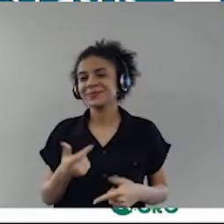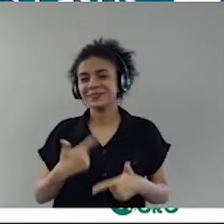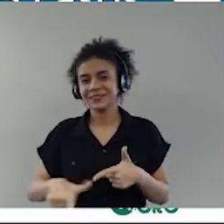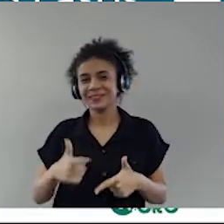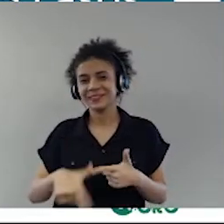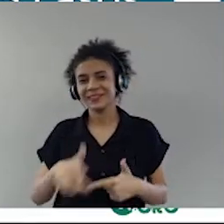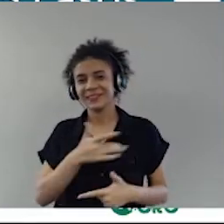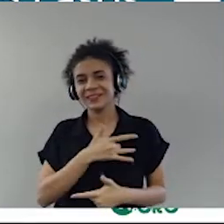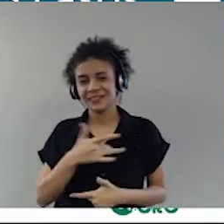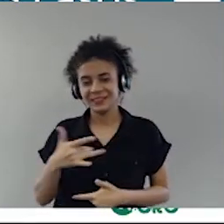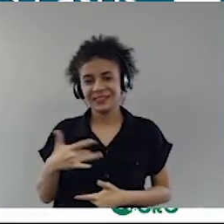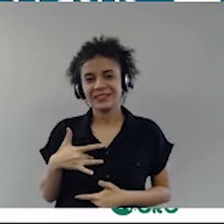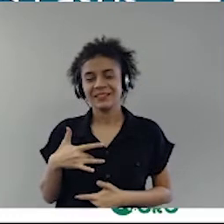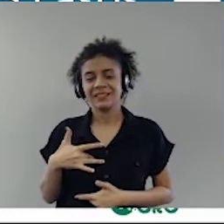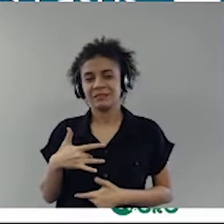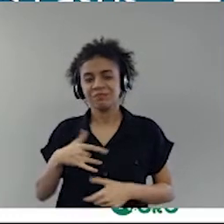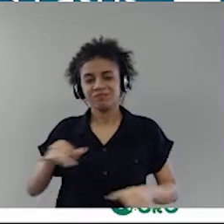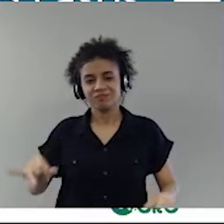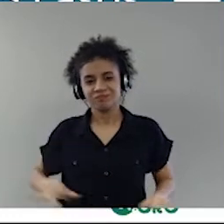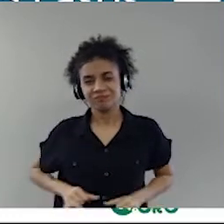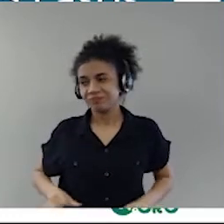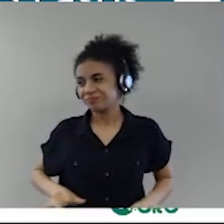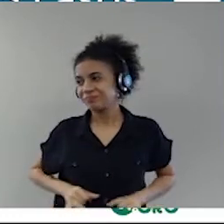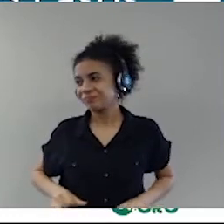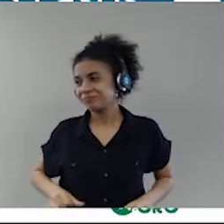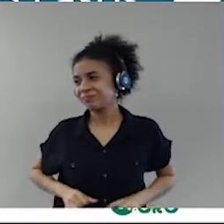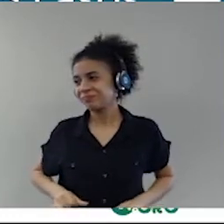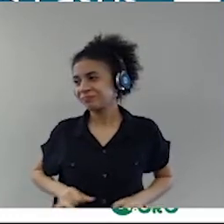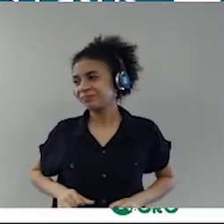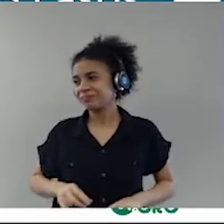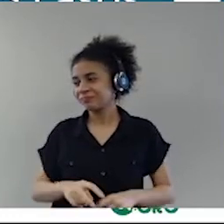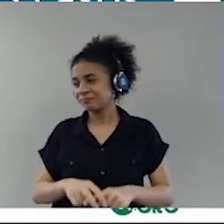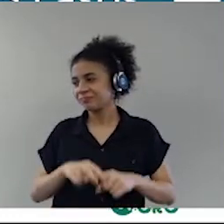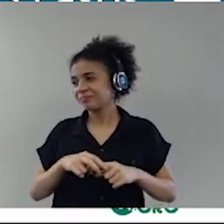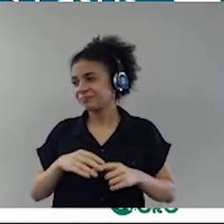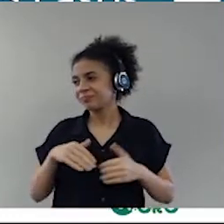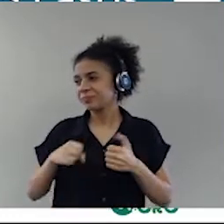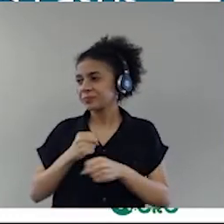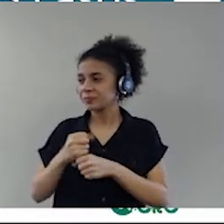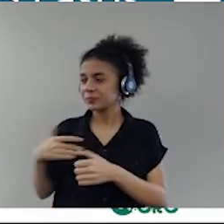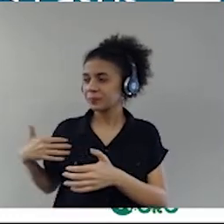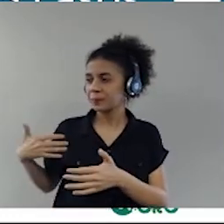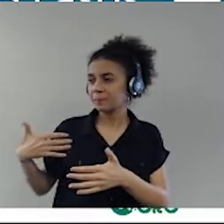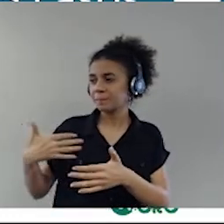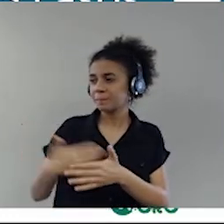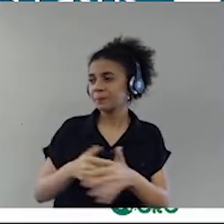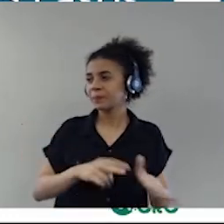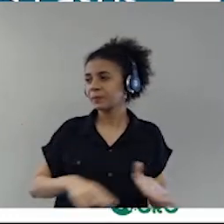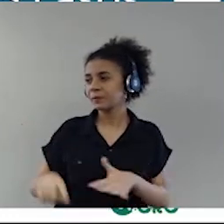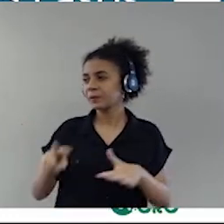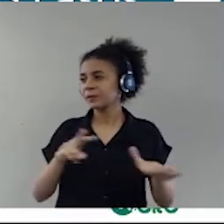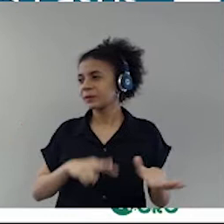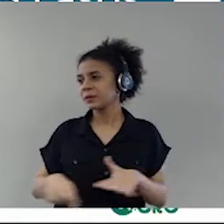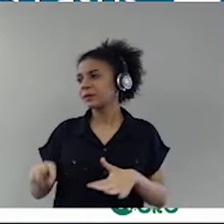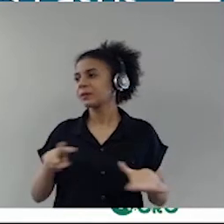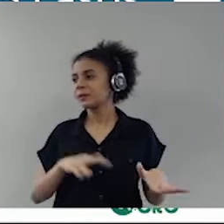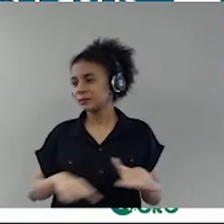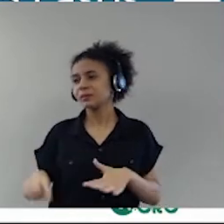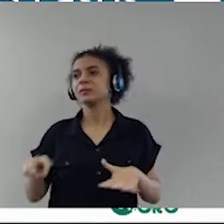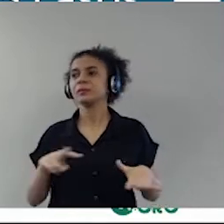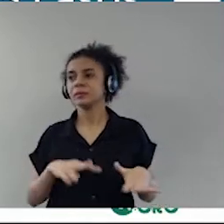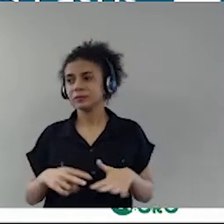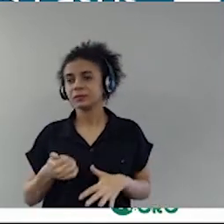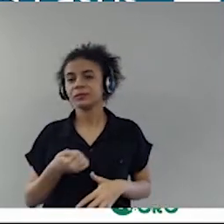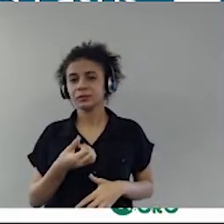de saúde, sofreram por causa dessa epidemia ao longo de algumas semanas. E são mais de